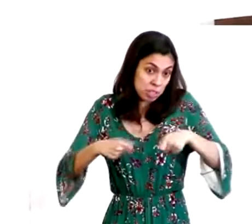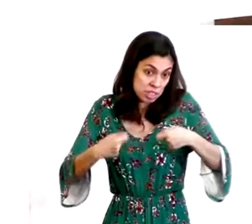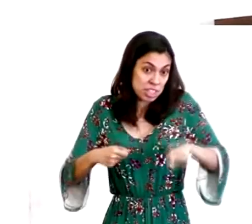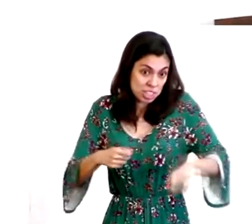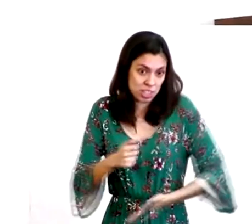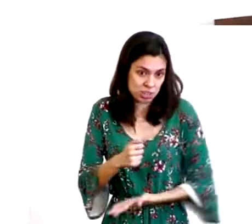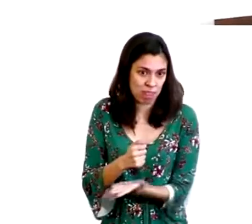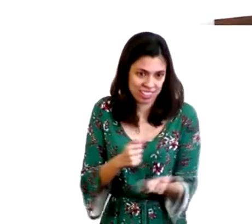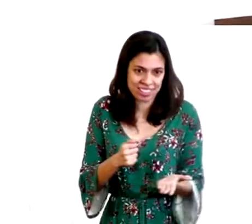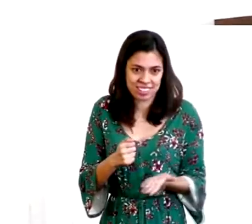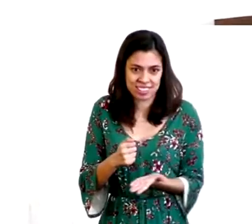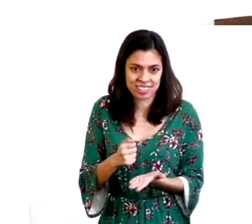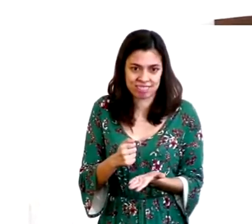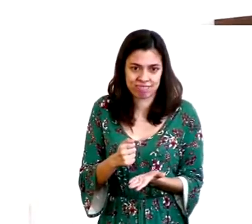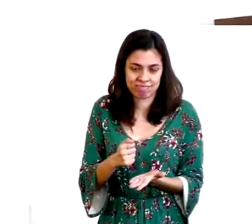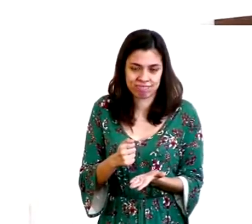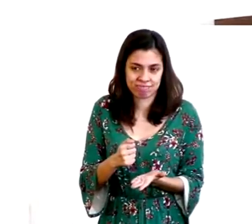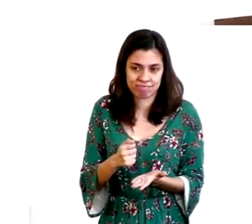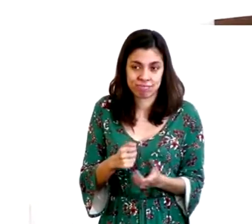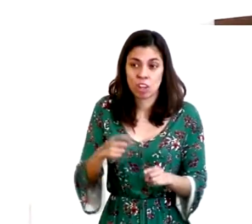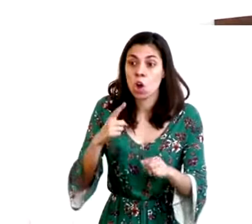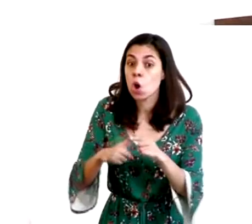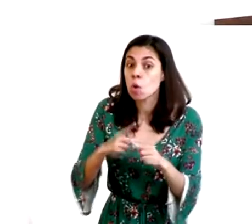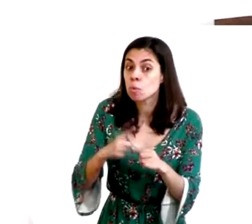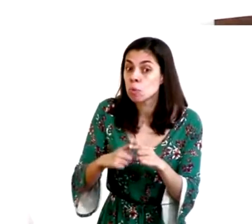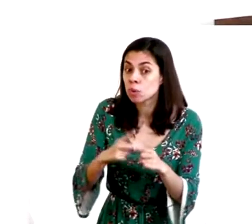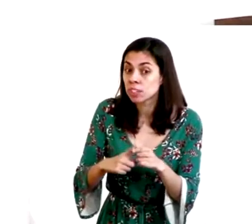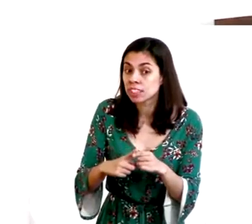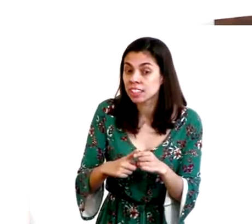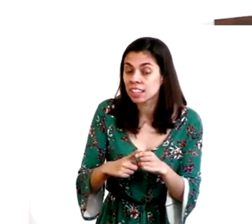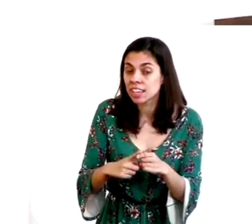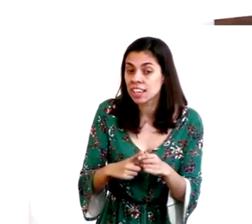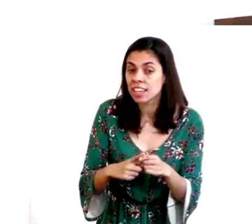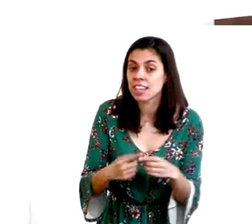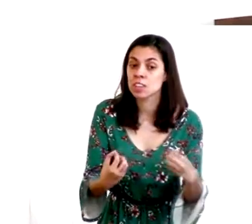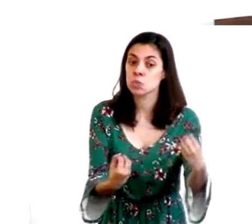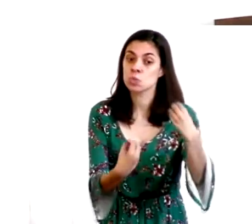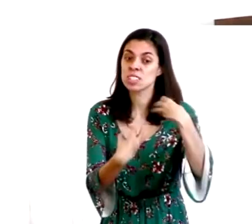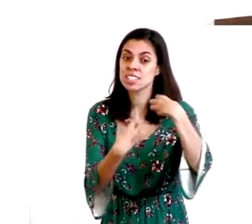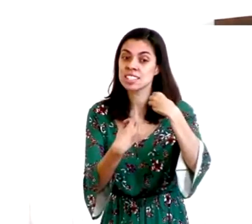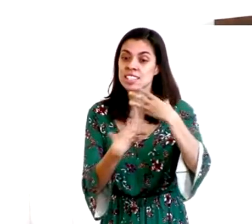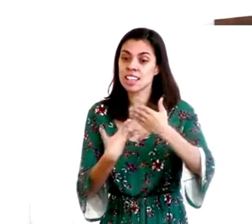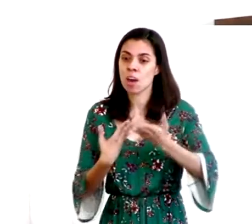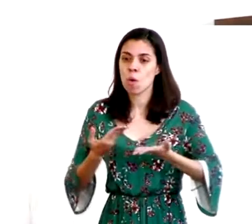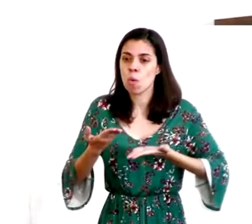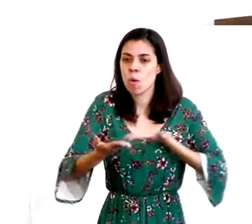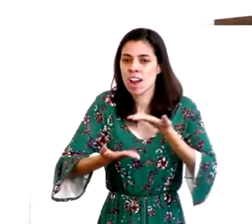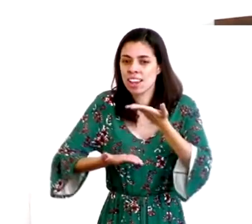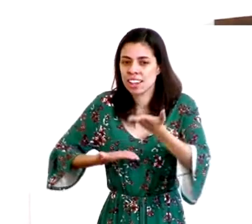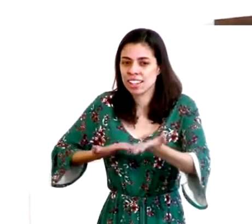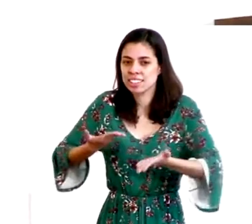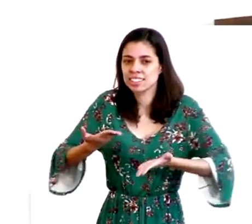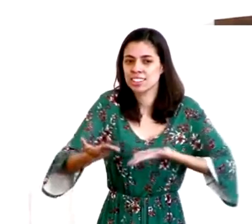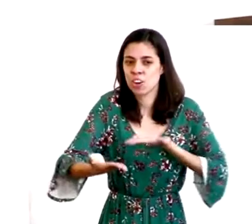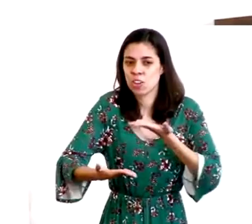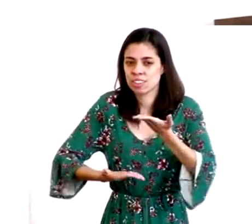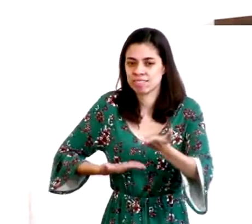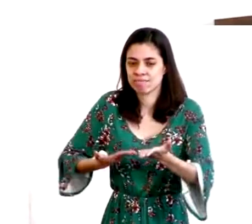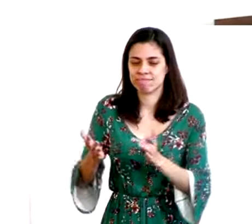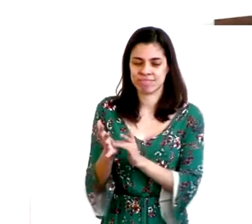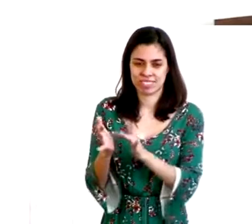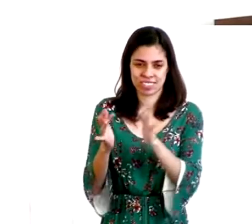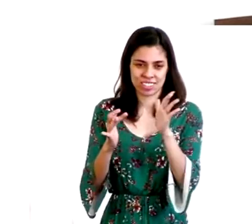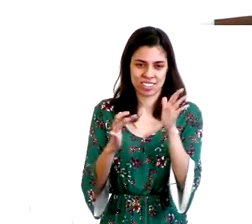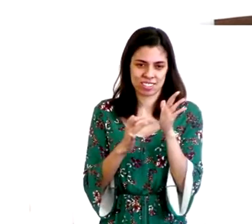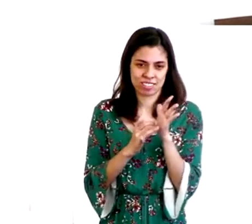o Sermão do Monte de um relacionamento crescente e cada vez mais profundo com Cristo. É